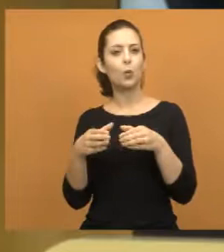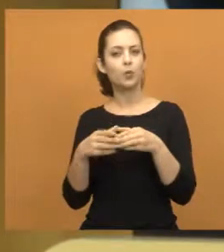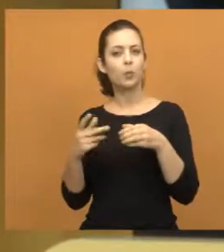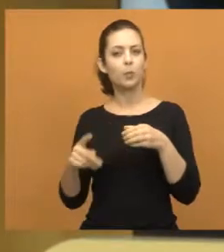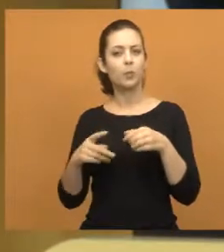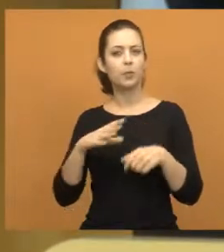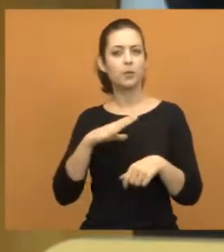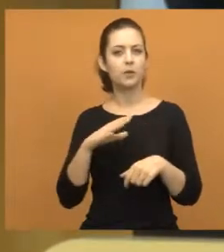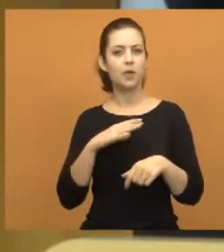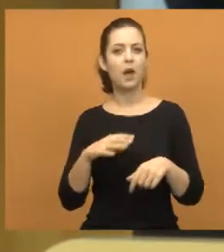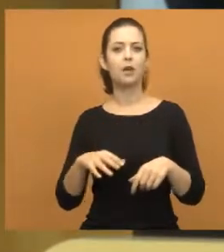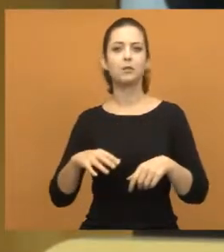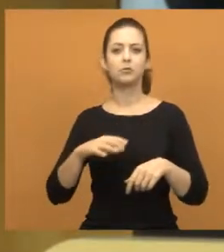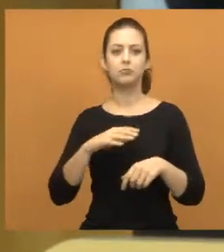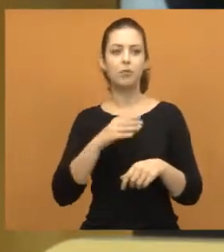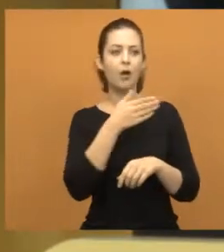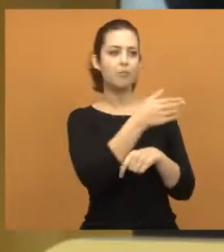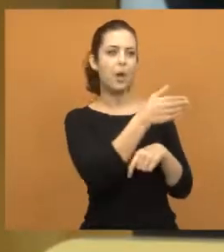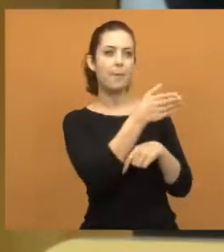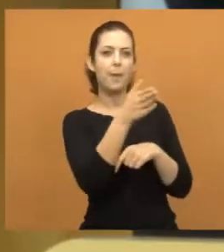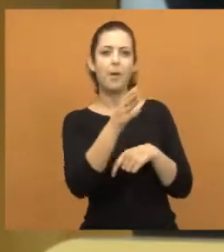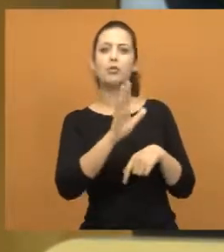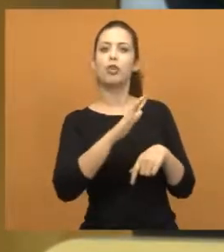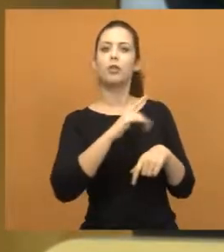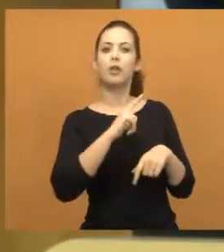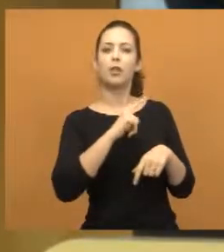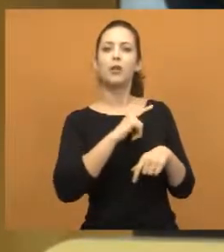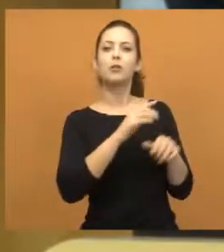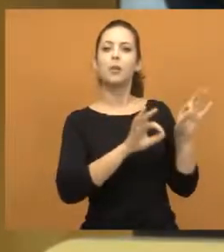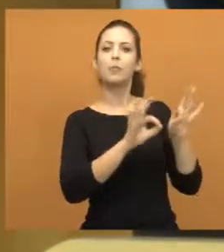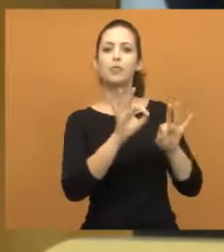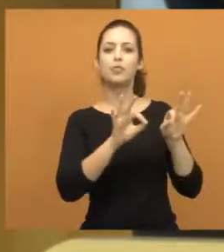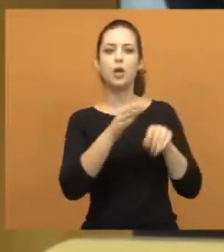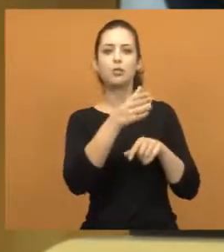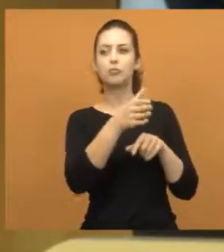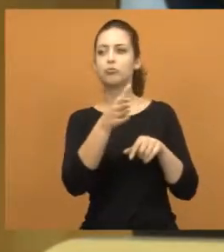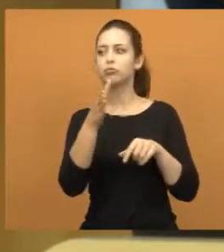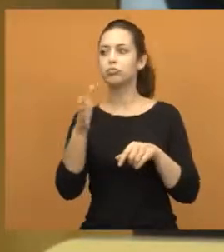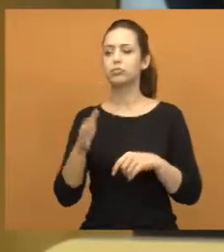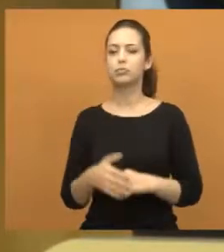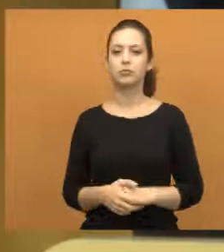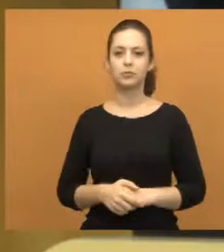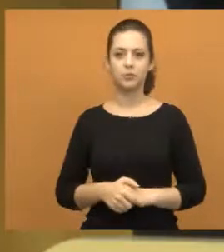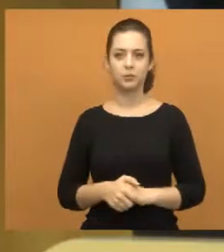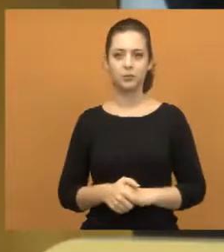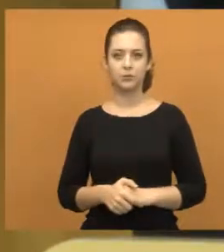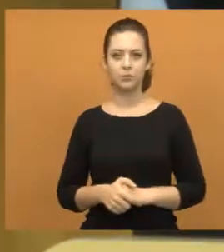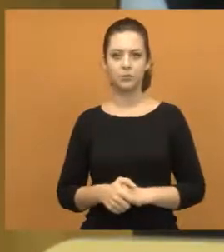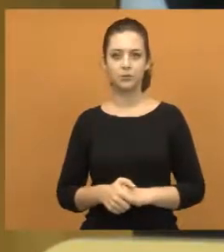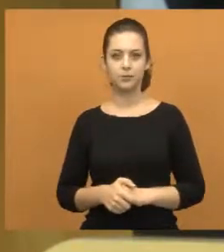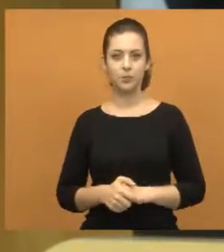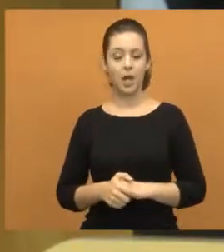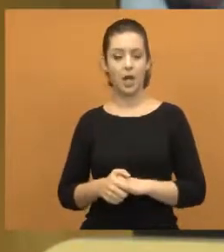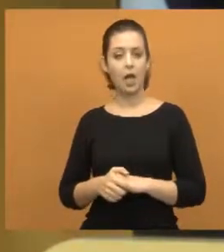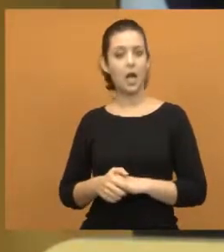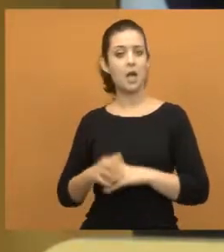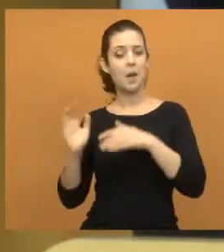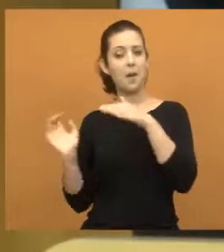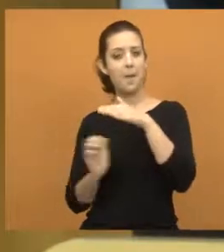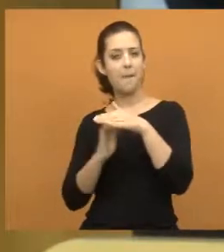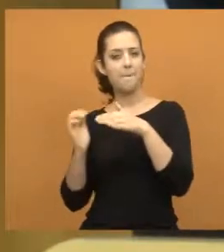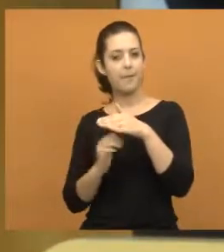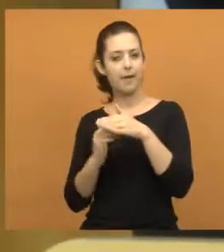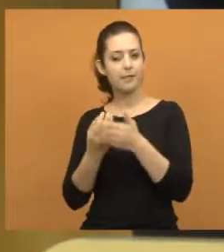teve em várias cidades onde existe esse projeto, a qual os empresários dão esse